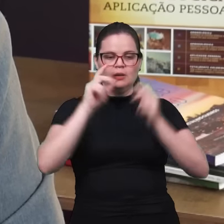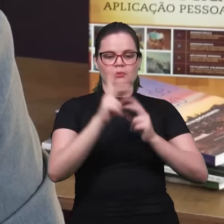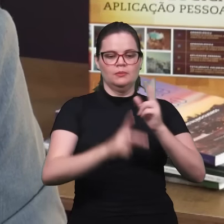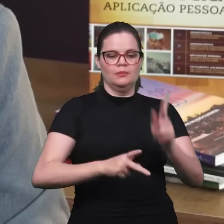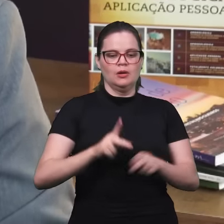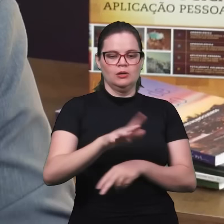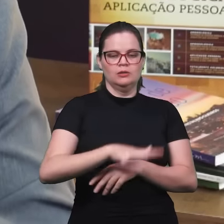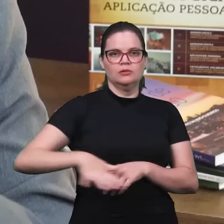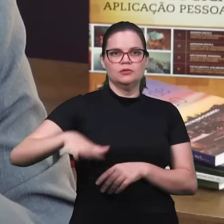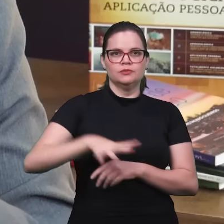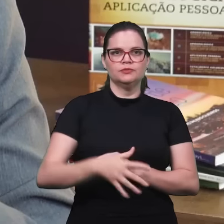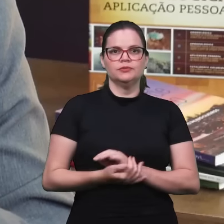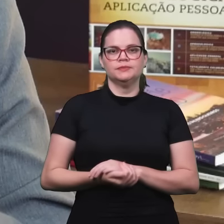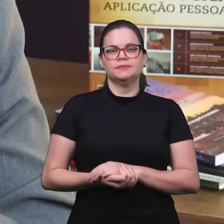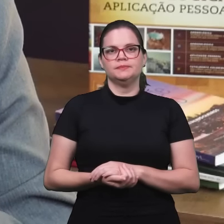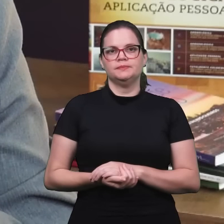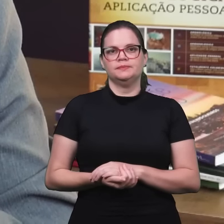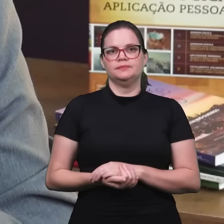Eles